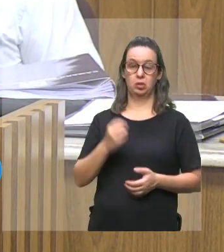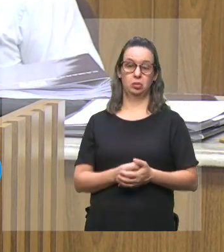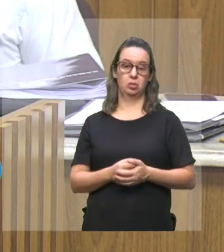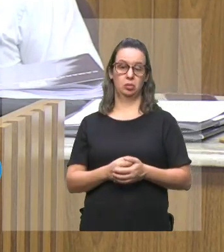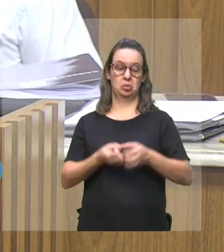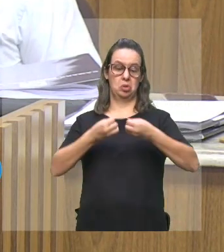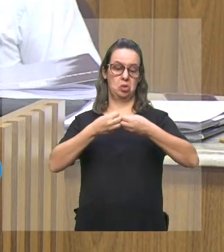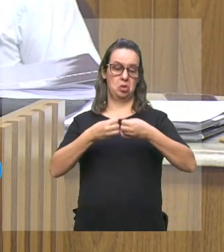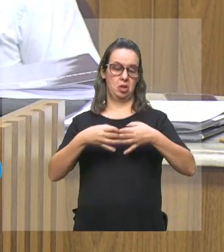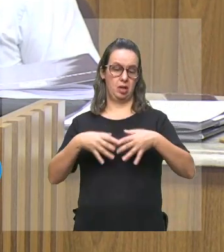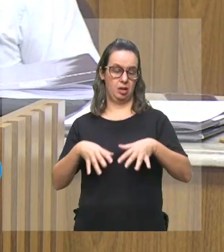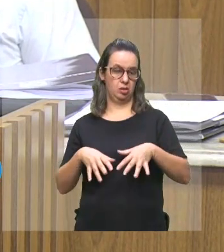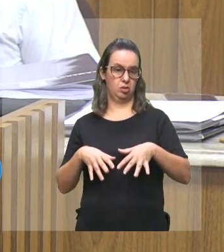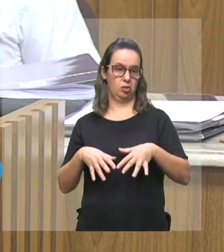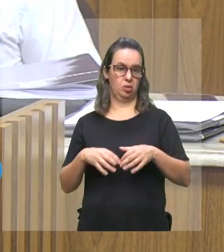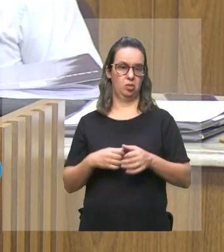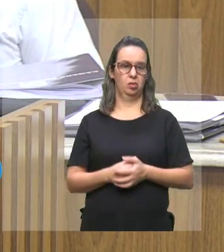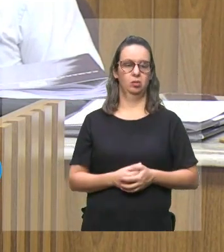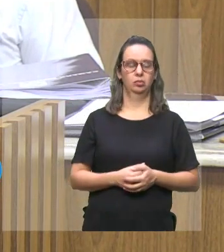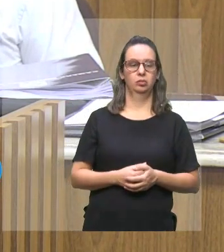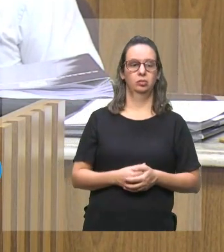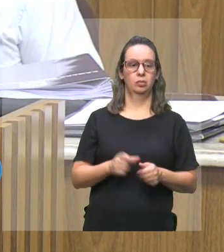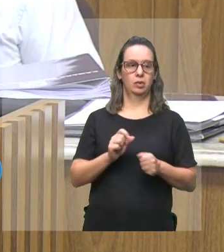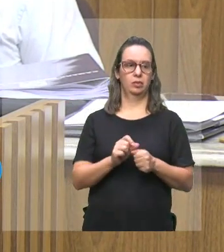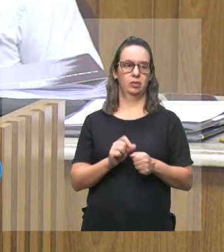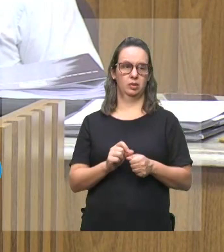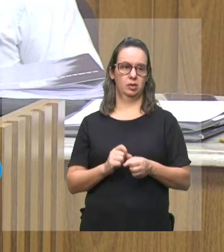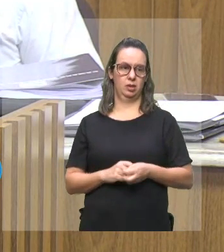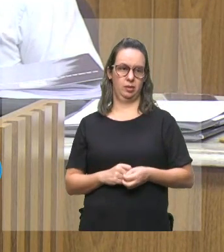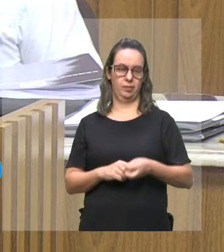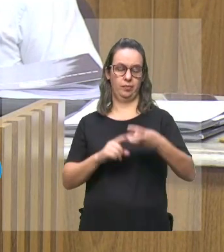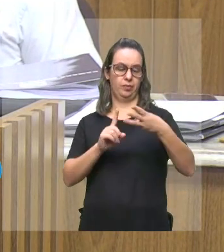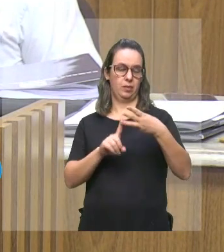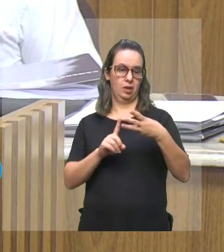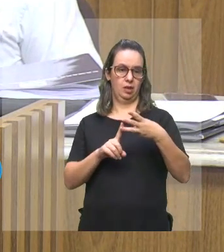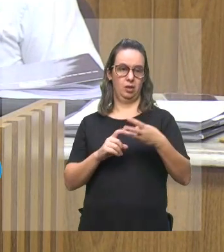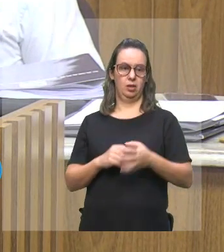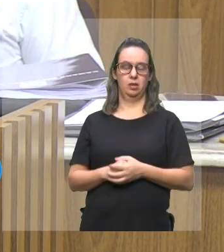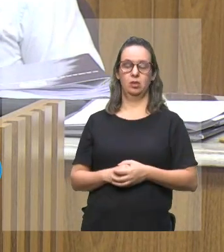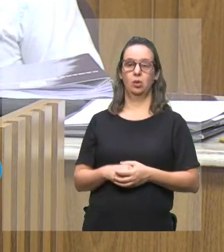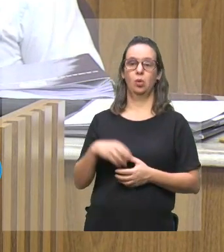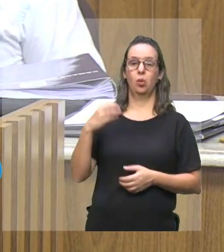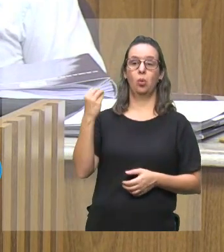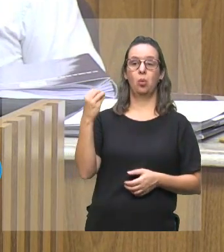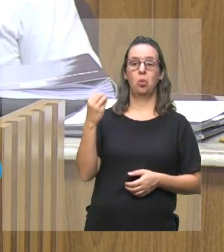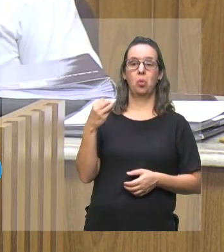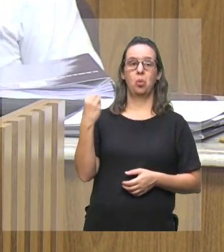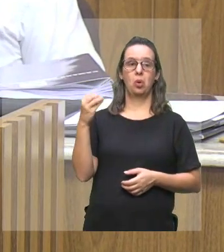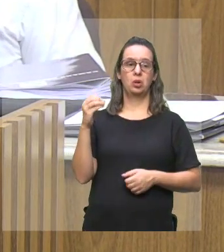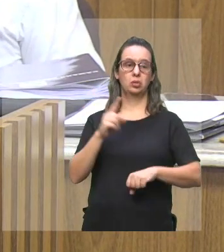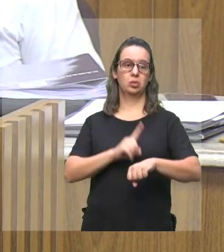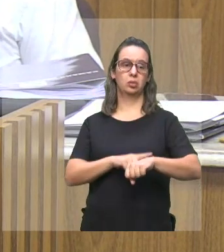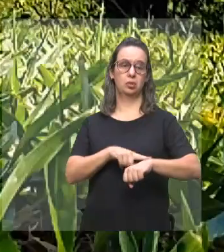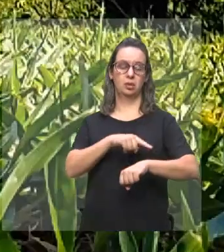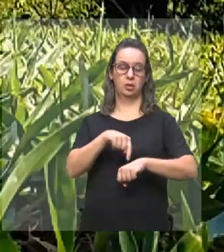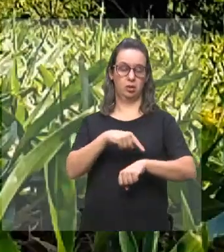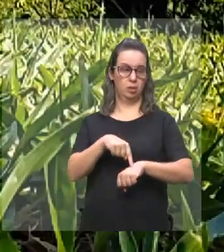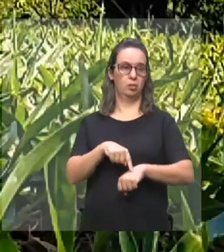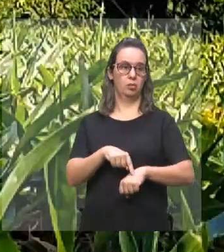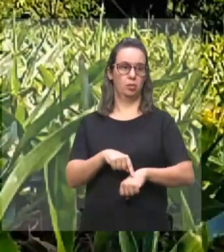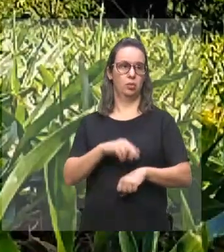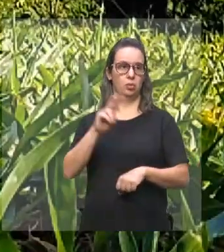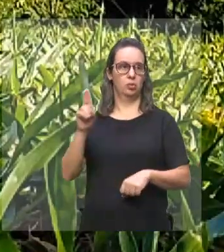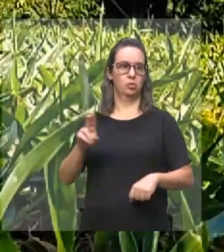e também se existe a previsão para a mesma voltar a funcionar. Gostaria que a técnica colocasse